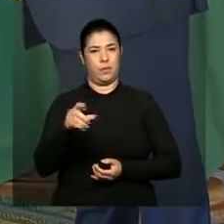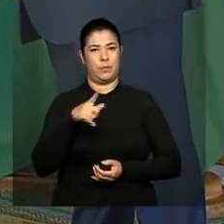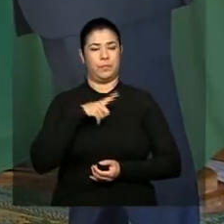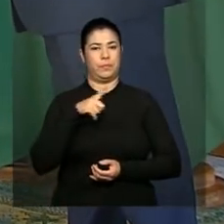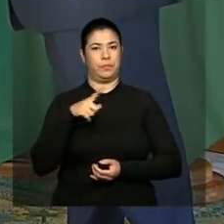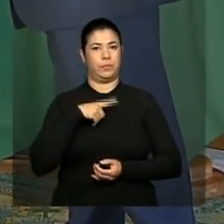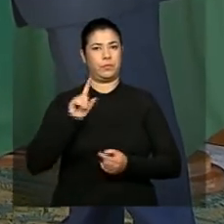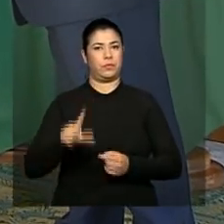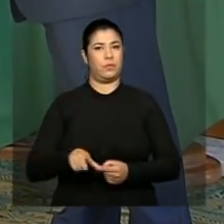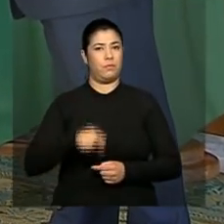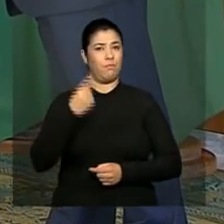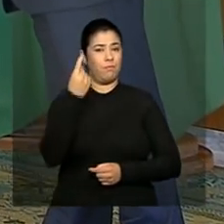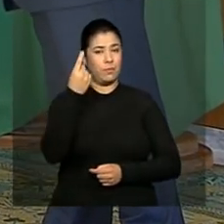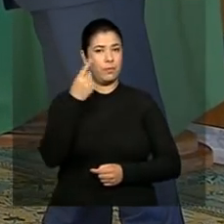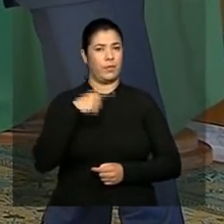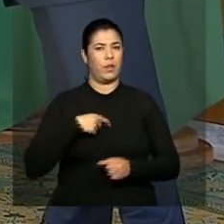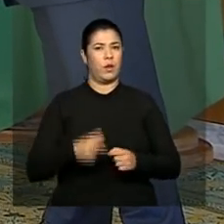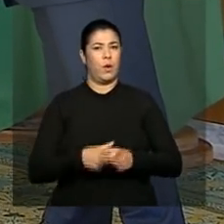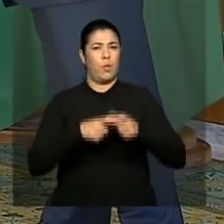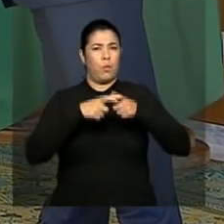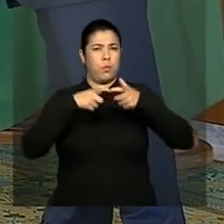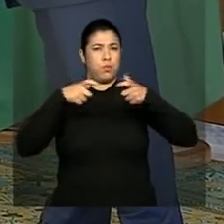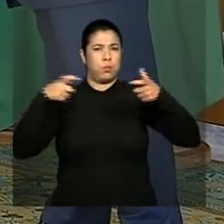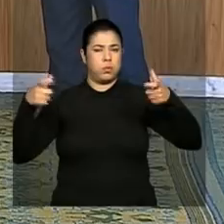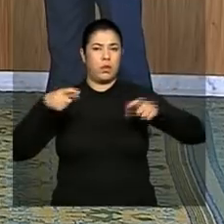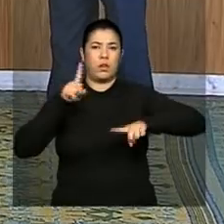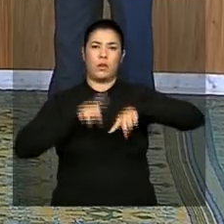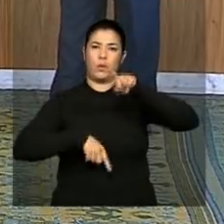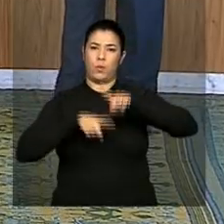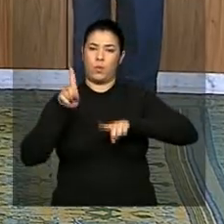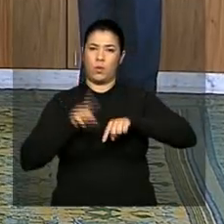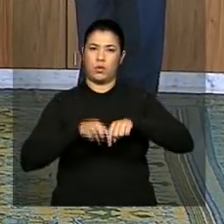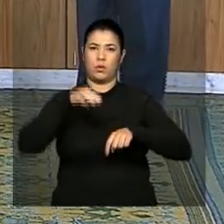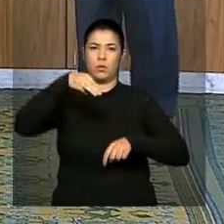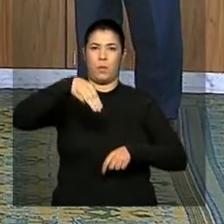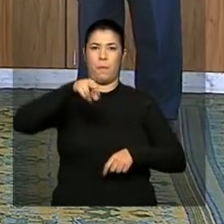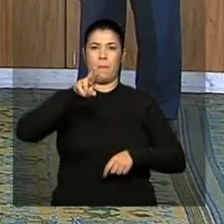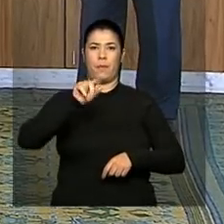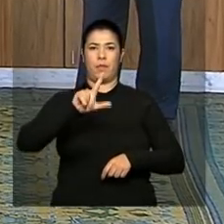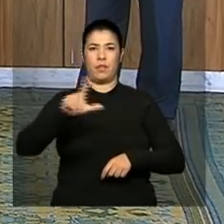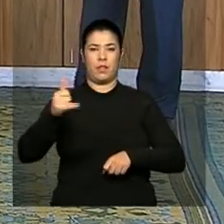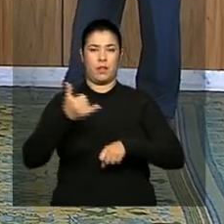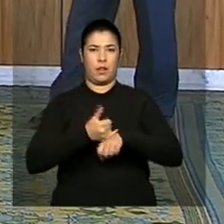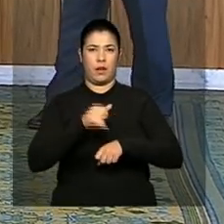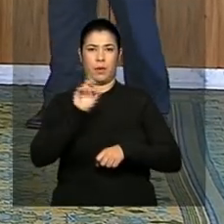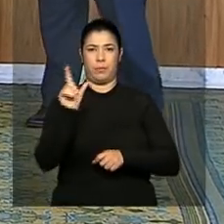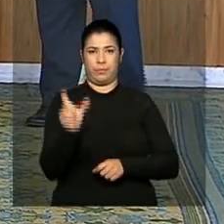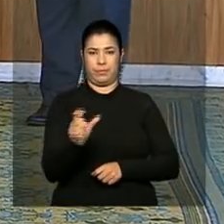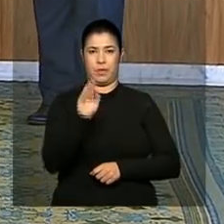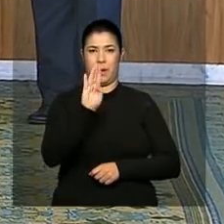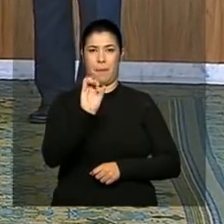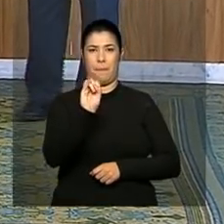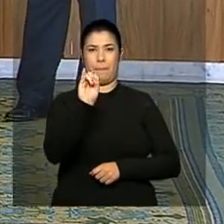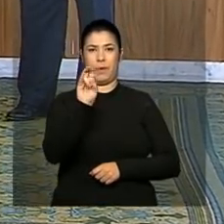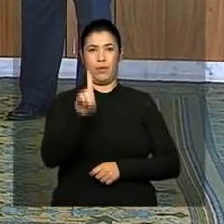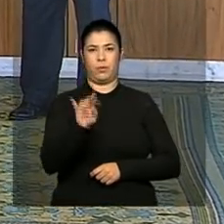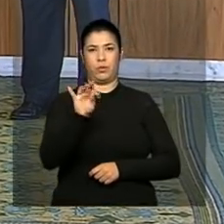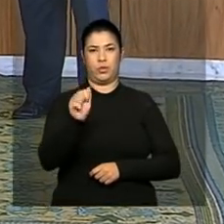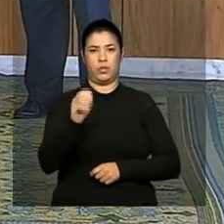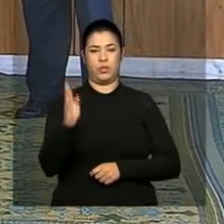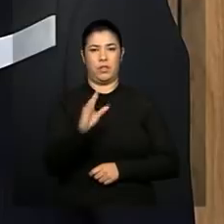Destaca-se a abundância de recursos minerais, incluindo bauxita, carvão